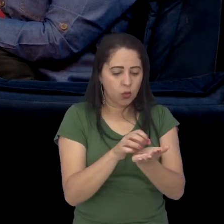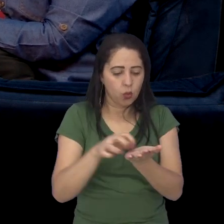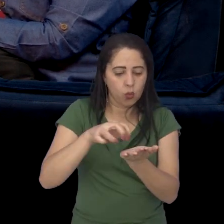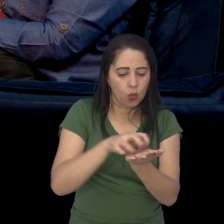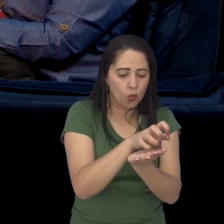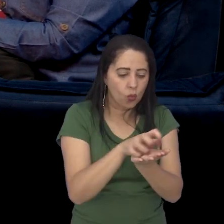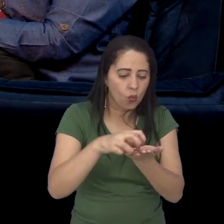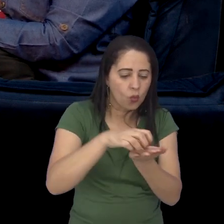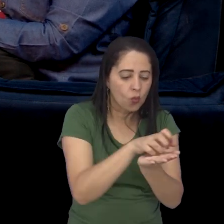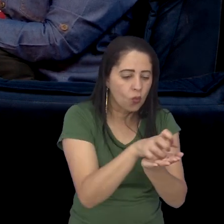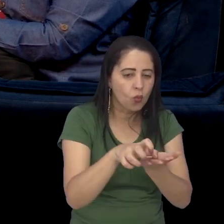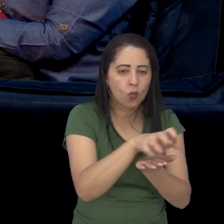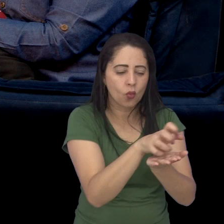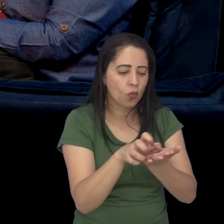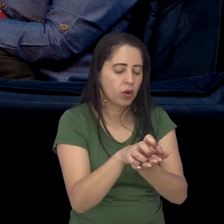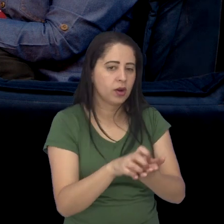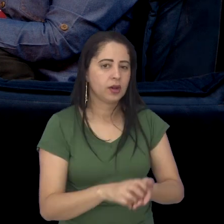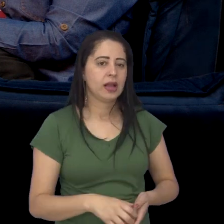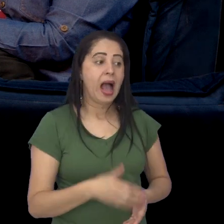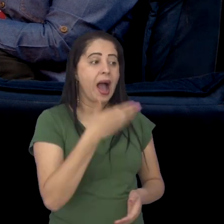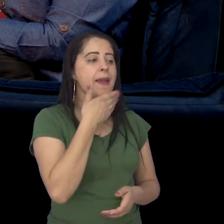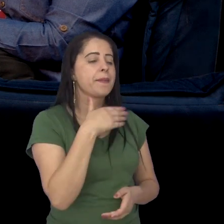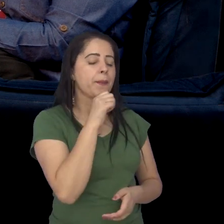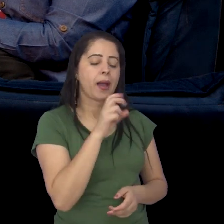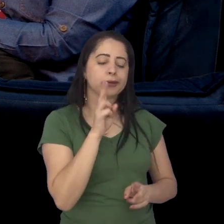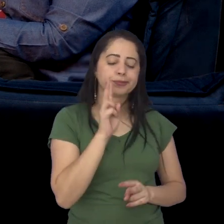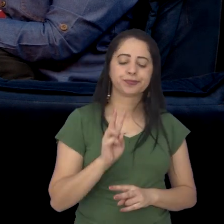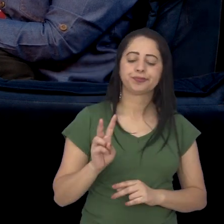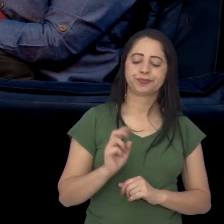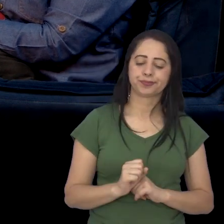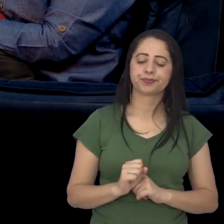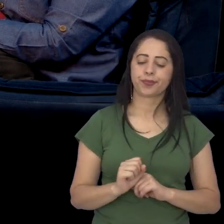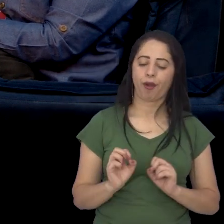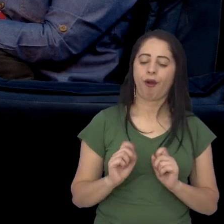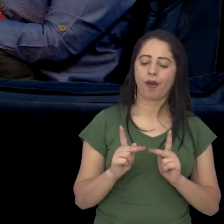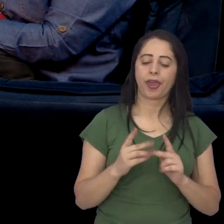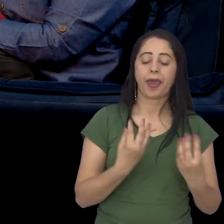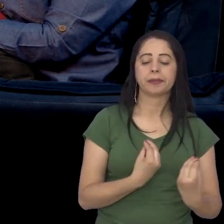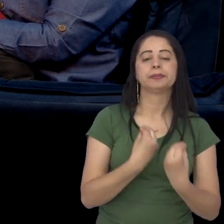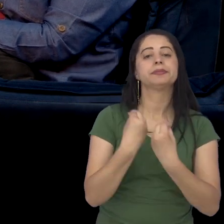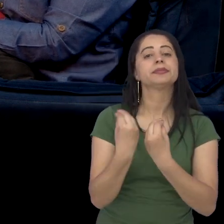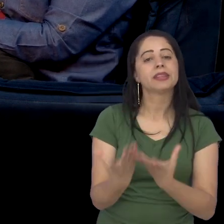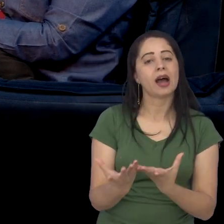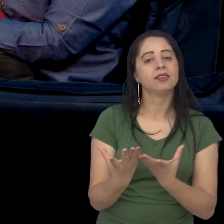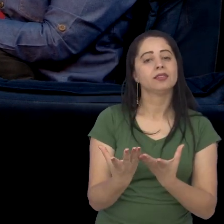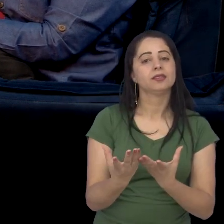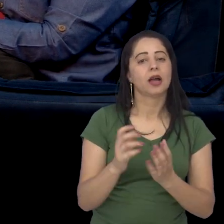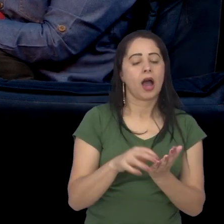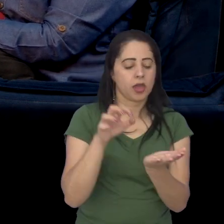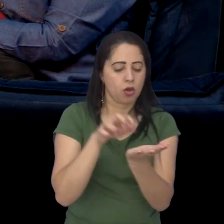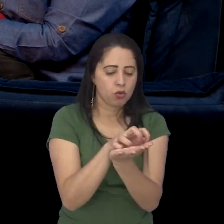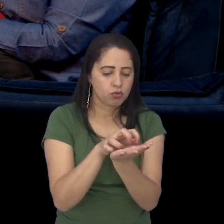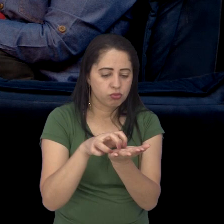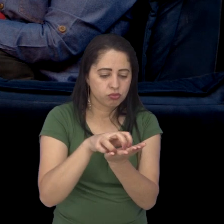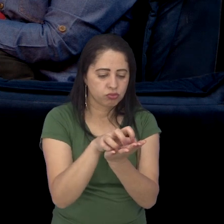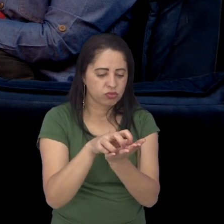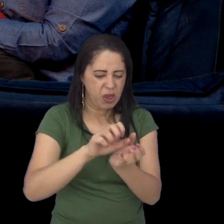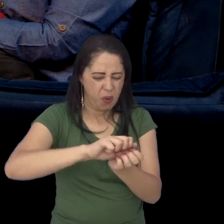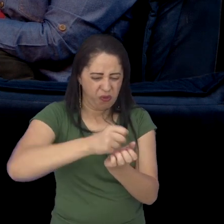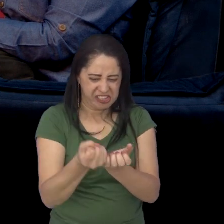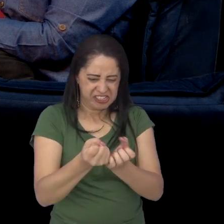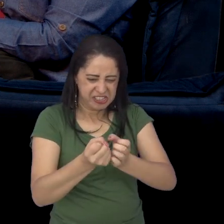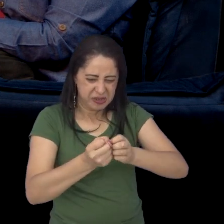carrinho daquele, e meu pai olhava e falava assim, ai, tá bom. Ele sabia que o carrinho não ia durar 5 minutos. Eu pegava o carrinho na